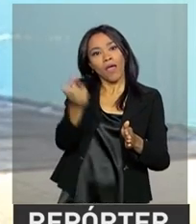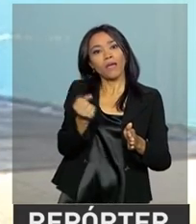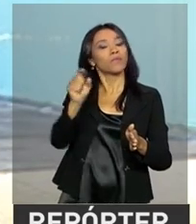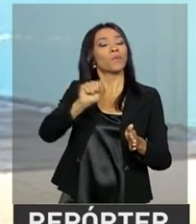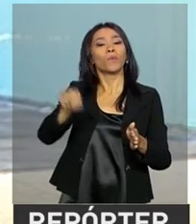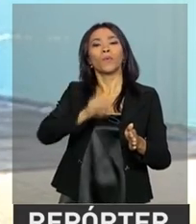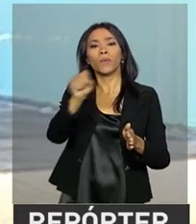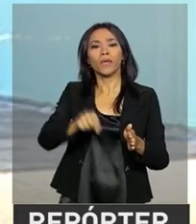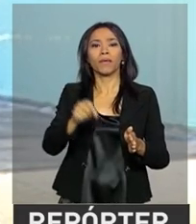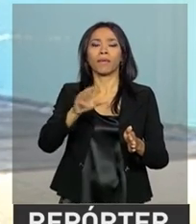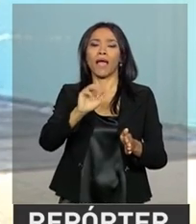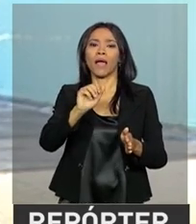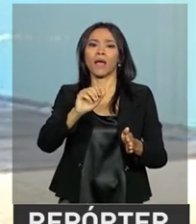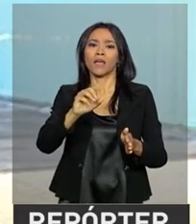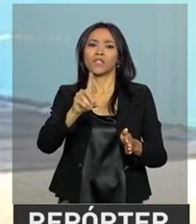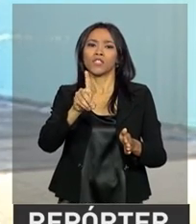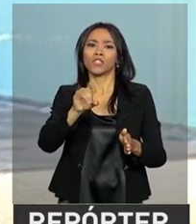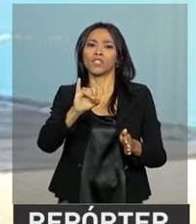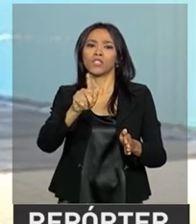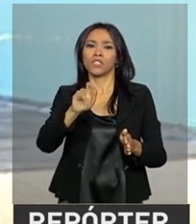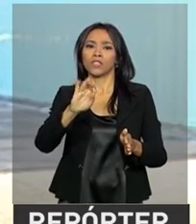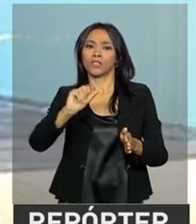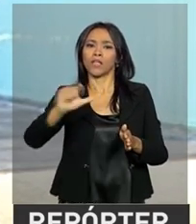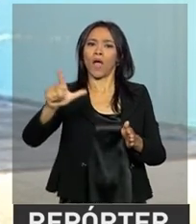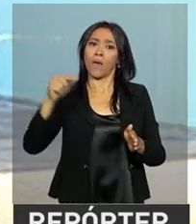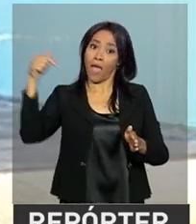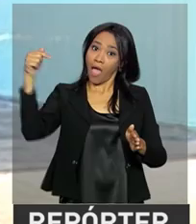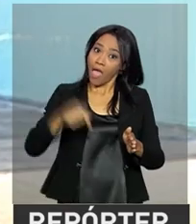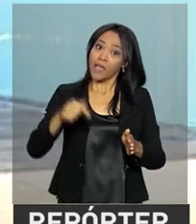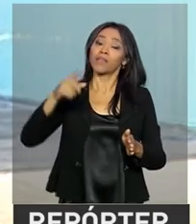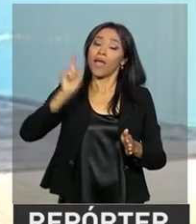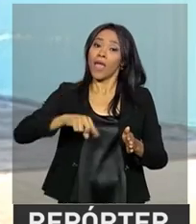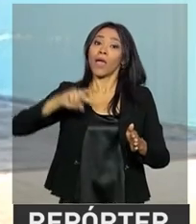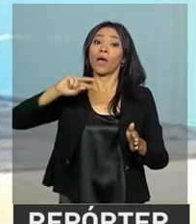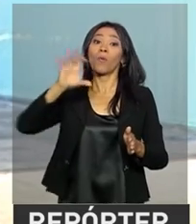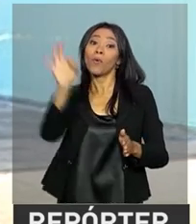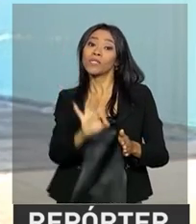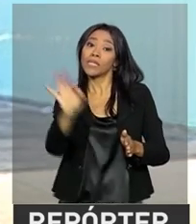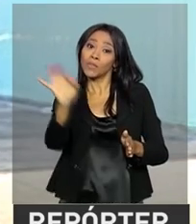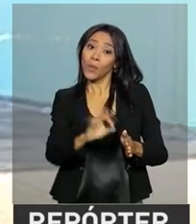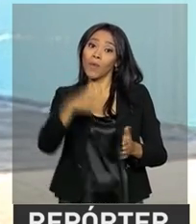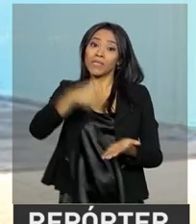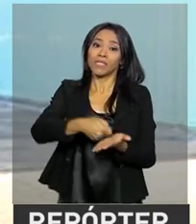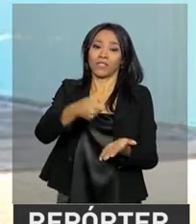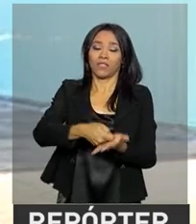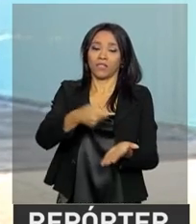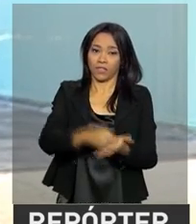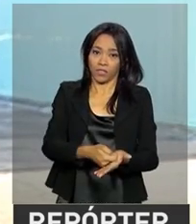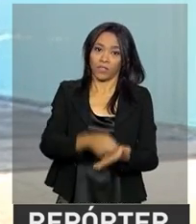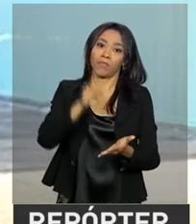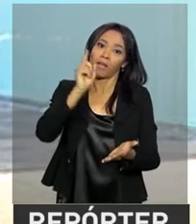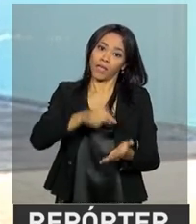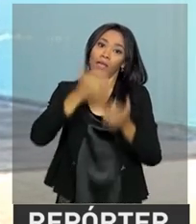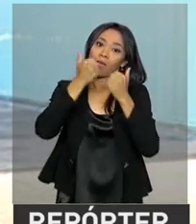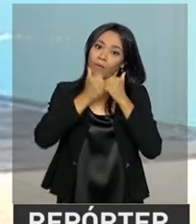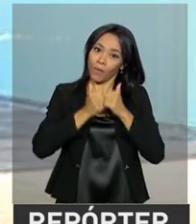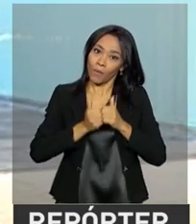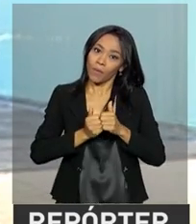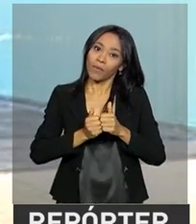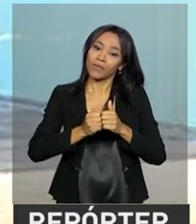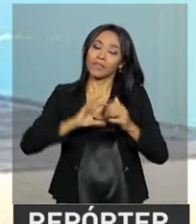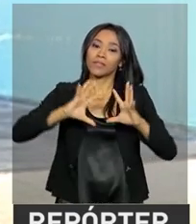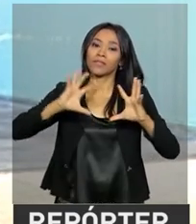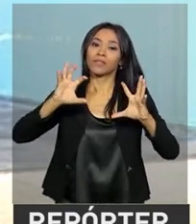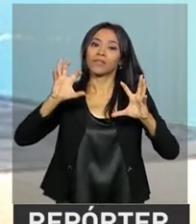que 93%? Porque esse é o percentual mínimo exigido para que o sinal analógico